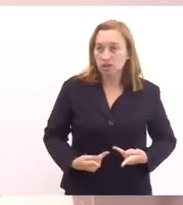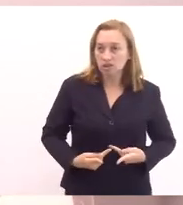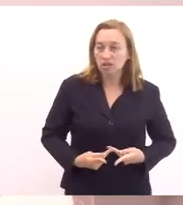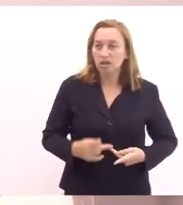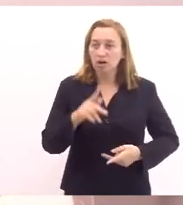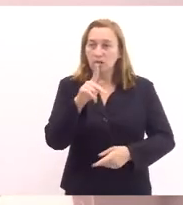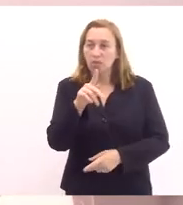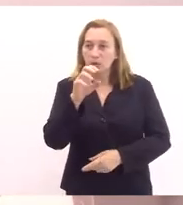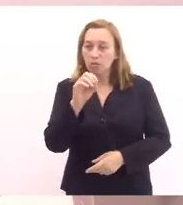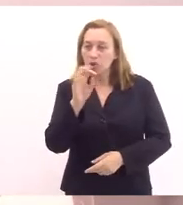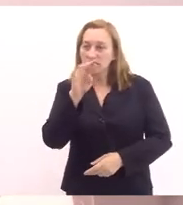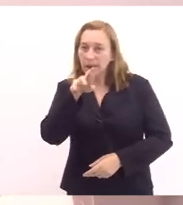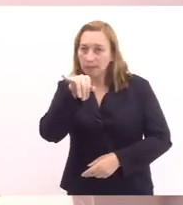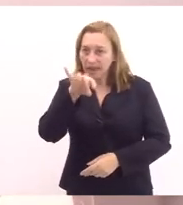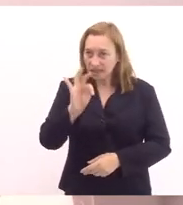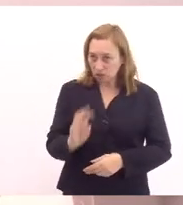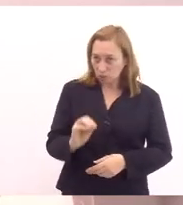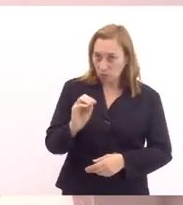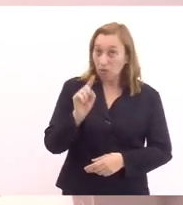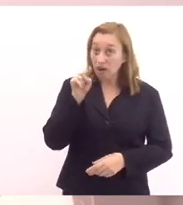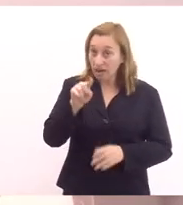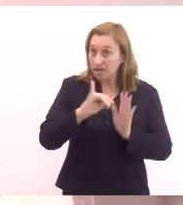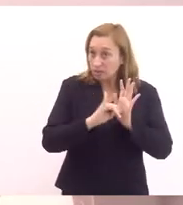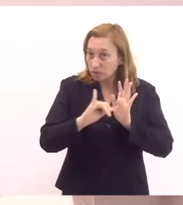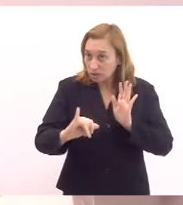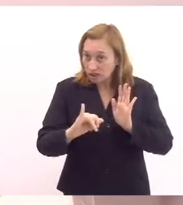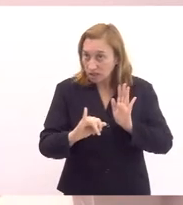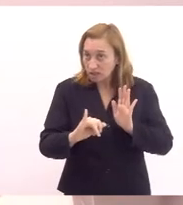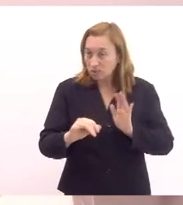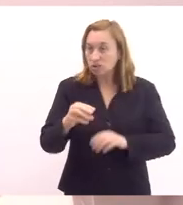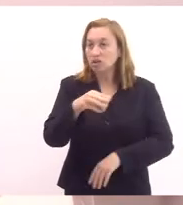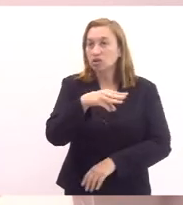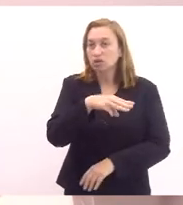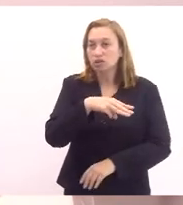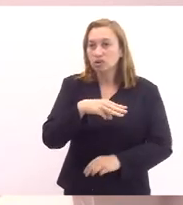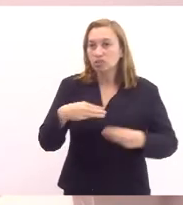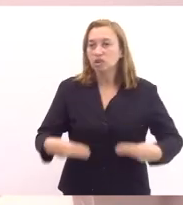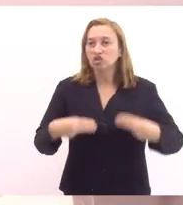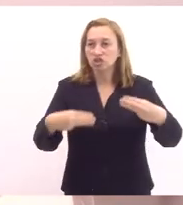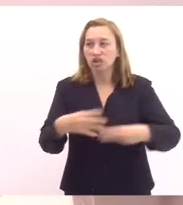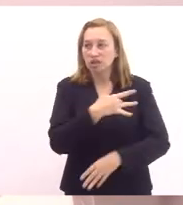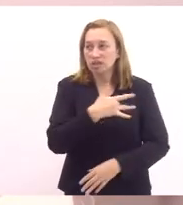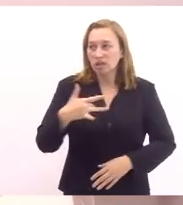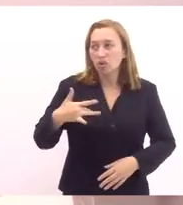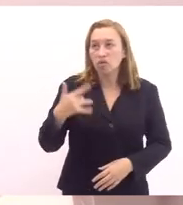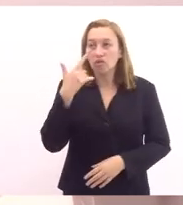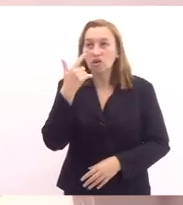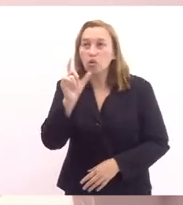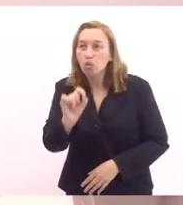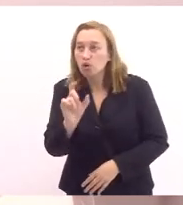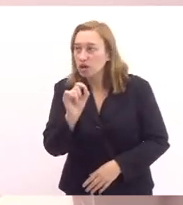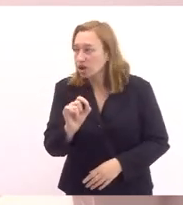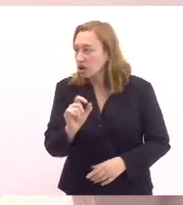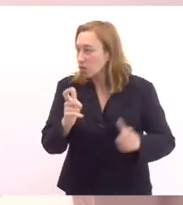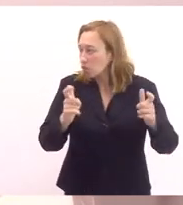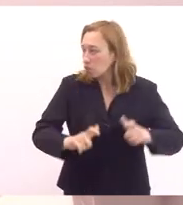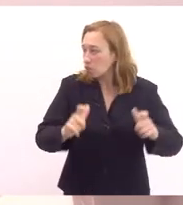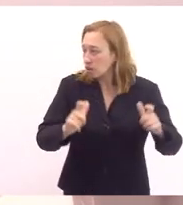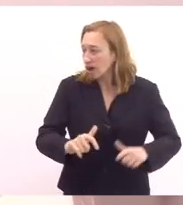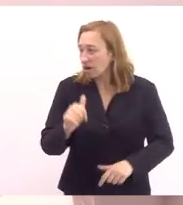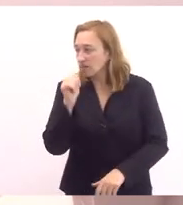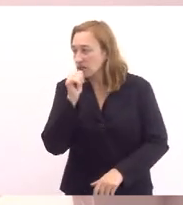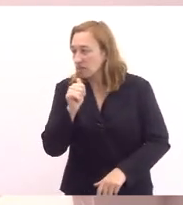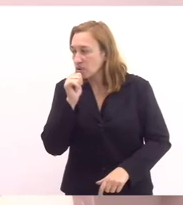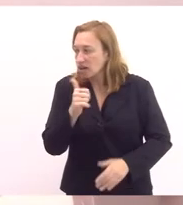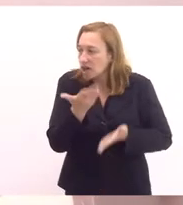abortamento está publicação do Ministério da Saúde prevê o ambiente onde a mulher